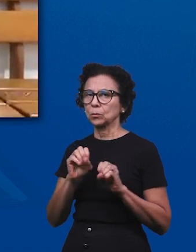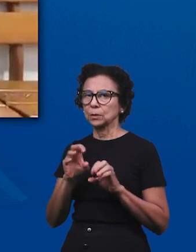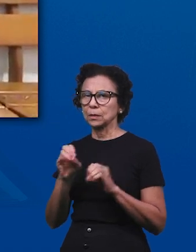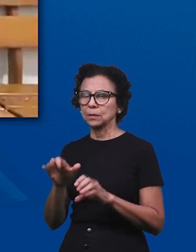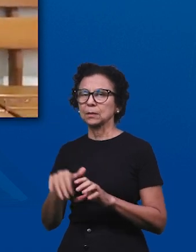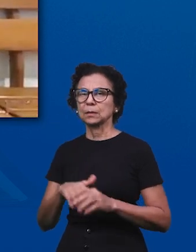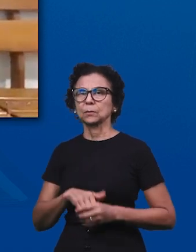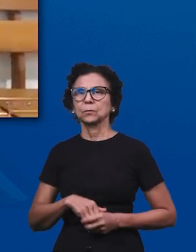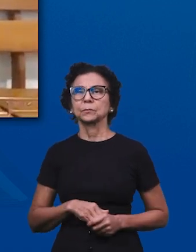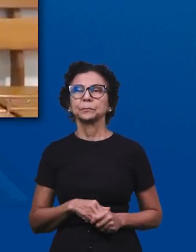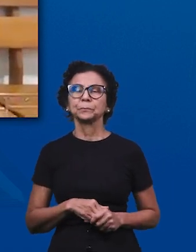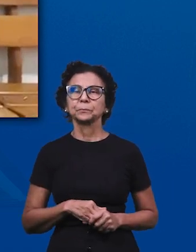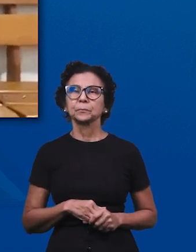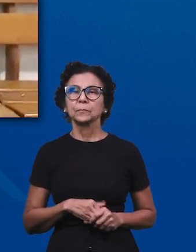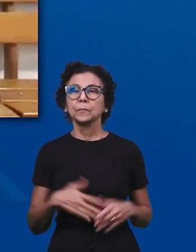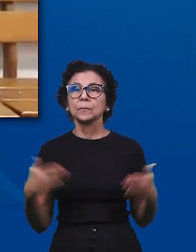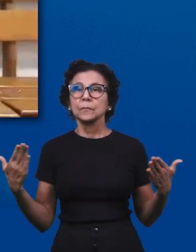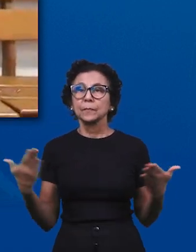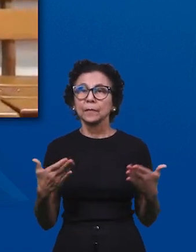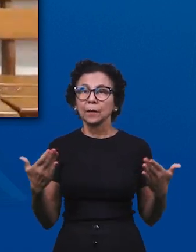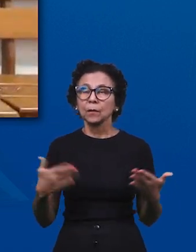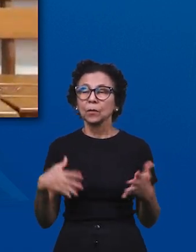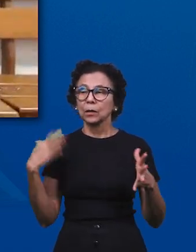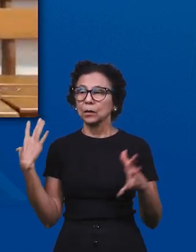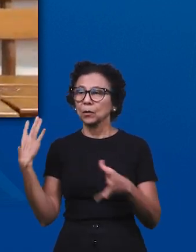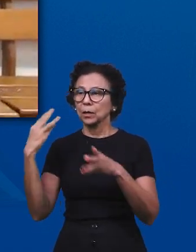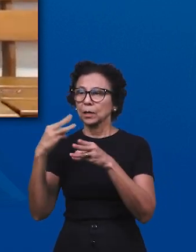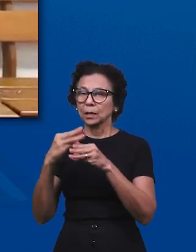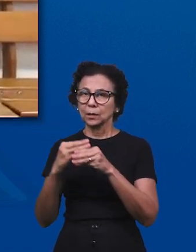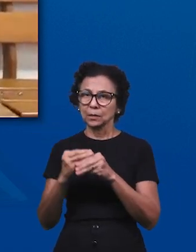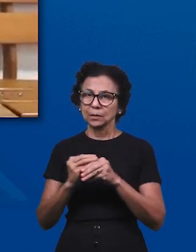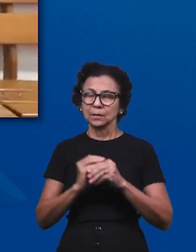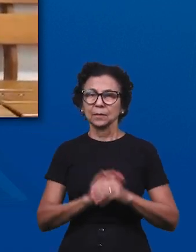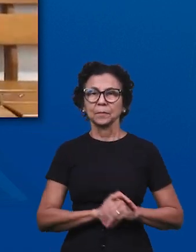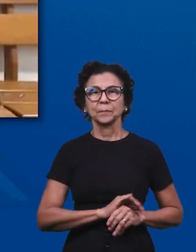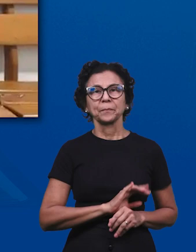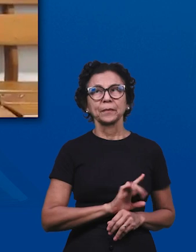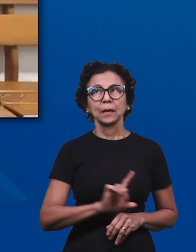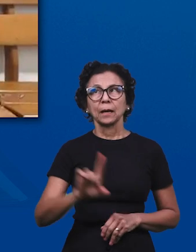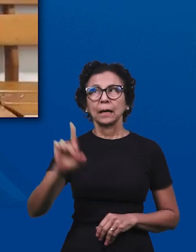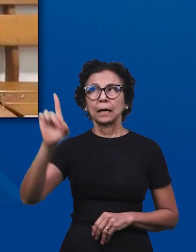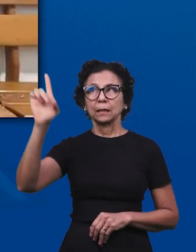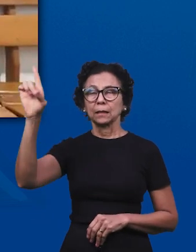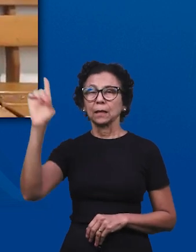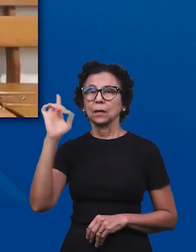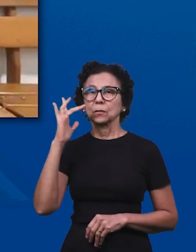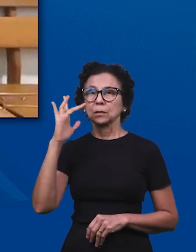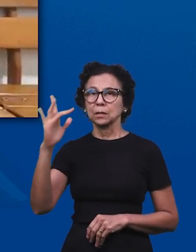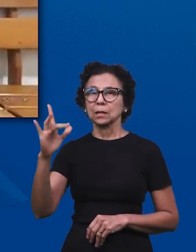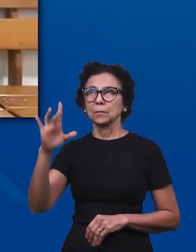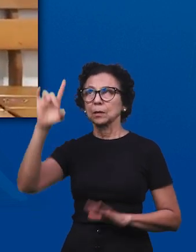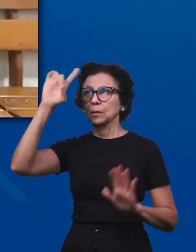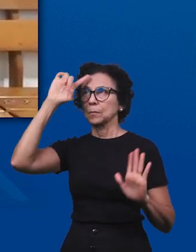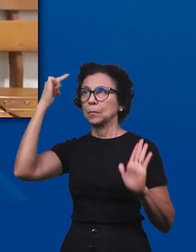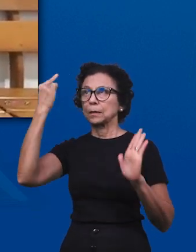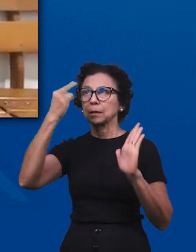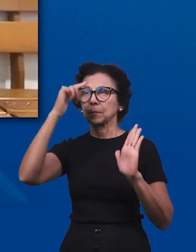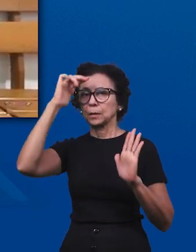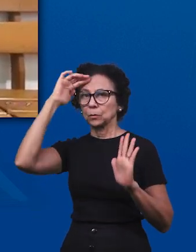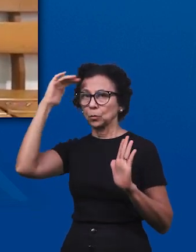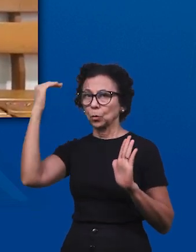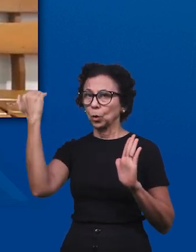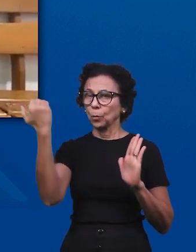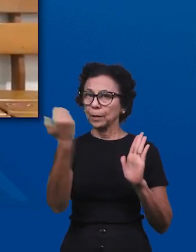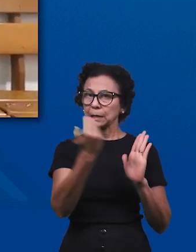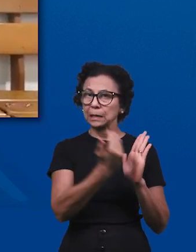Agora que já se ouviu tudo, aqui está a conclusão. Toma a Deus e obedeça aos seus mandamentos, porque